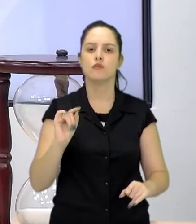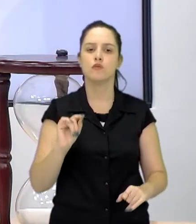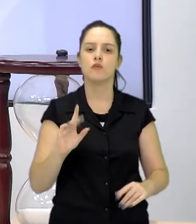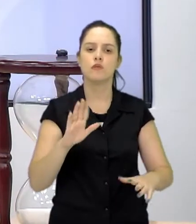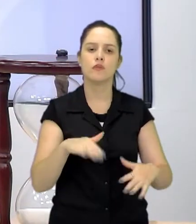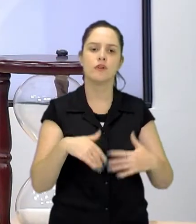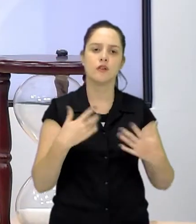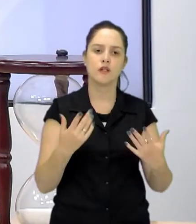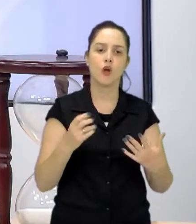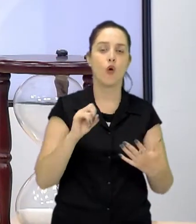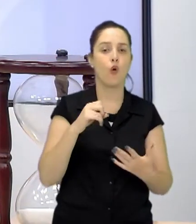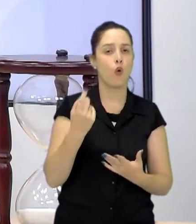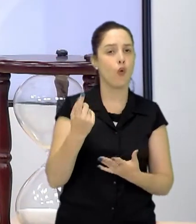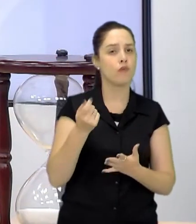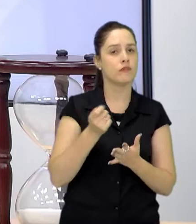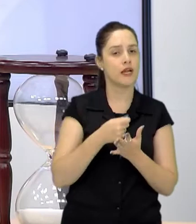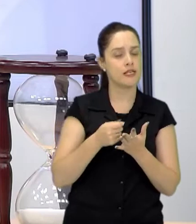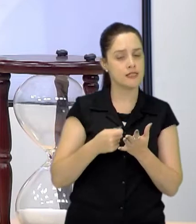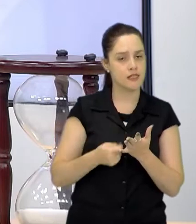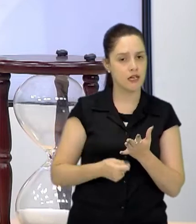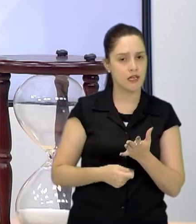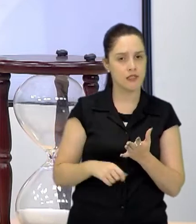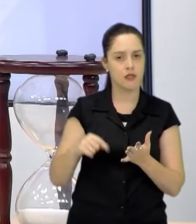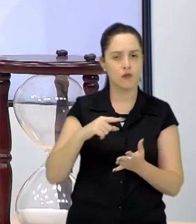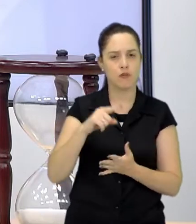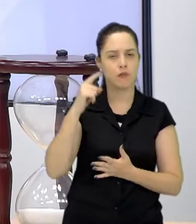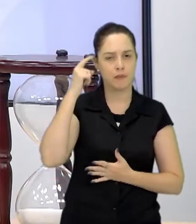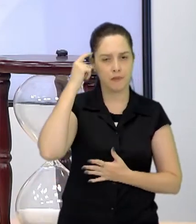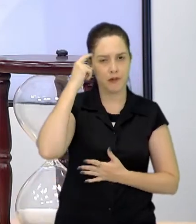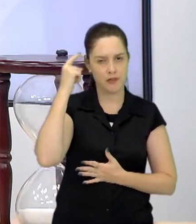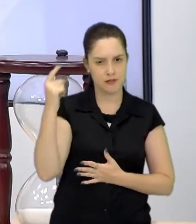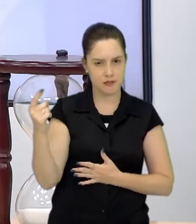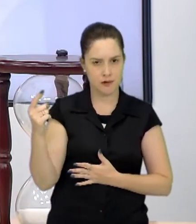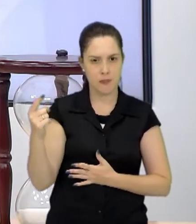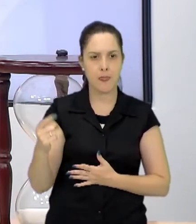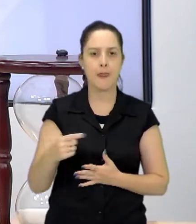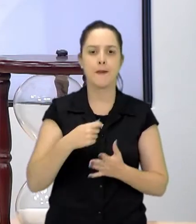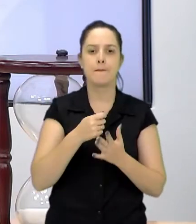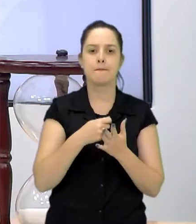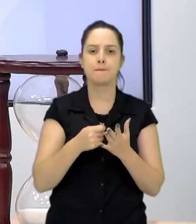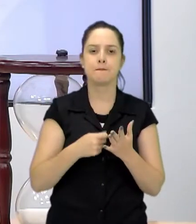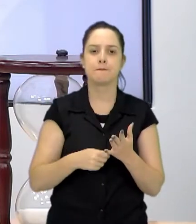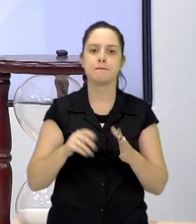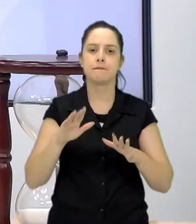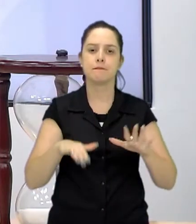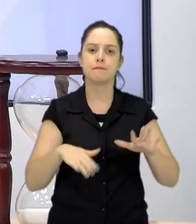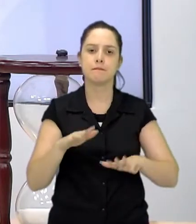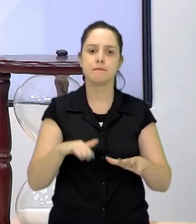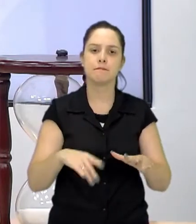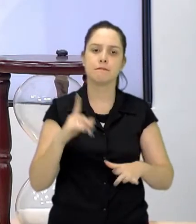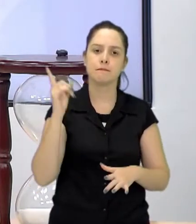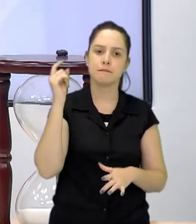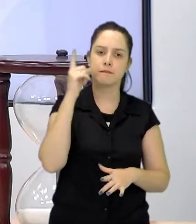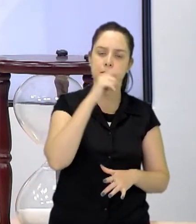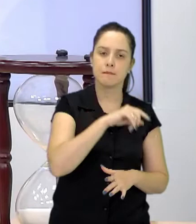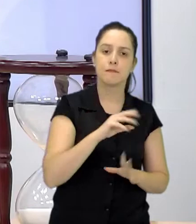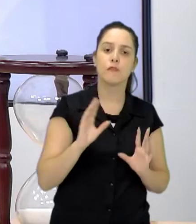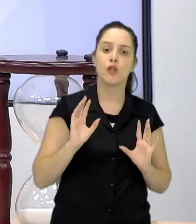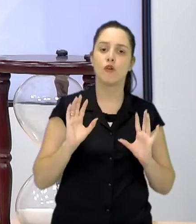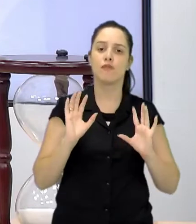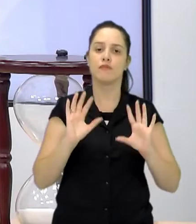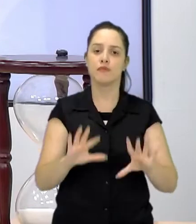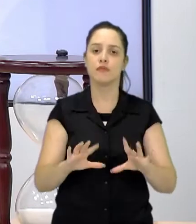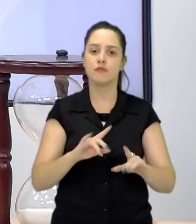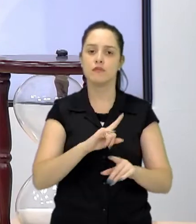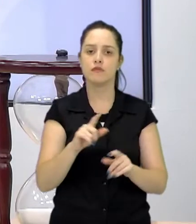Ou na escrita, tá? Vamos pensar aqui mais na notícia escrita. Então, ela tem a função de divulgar um fato, né? De